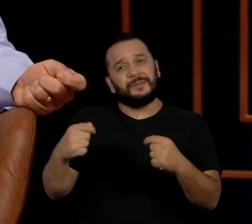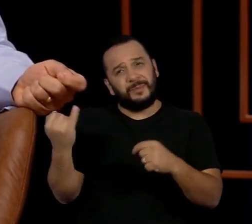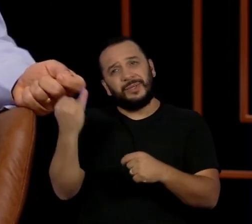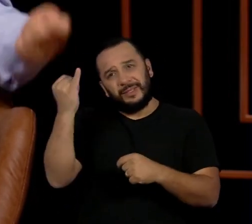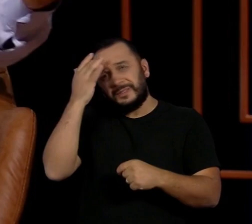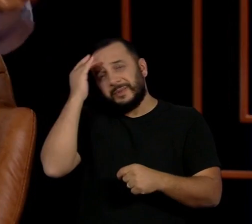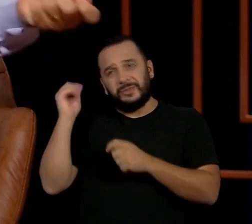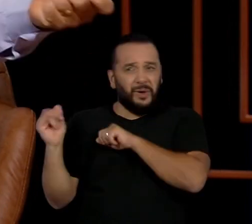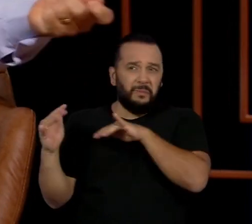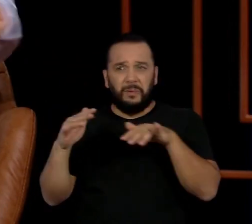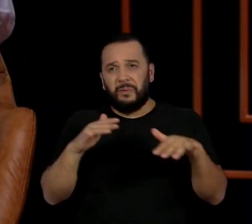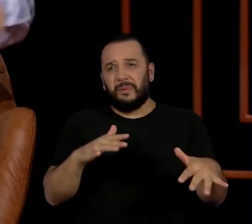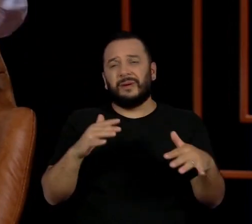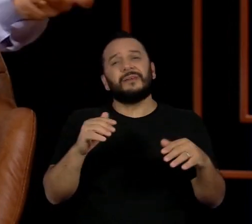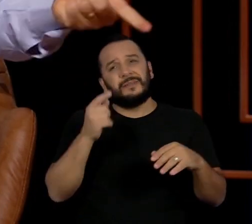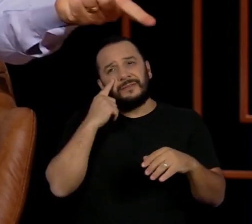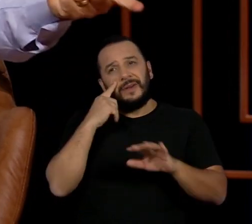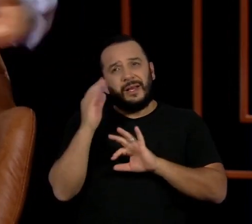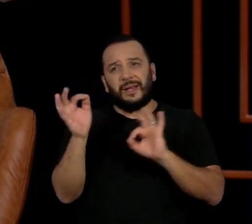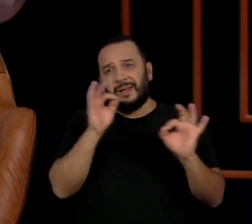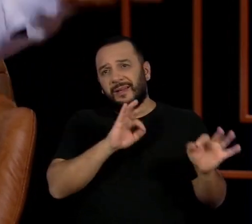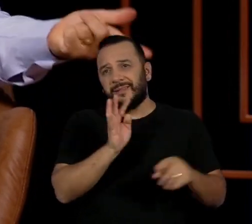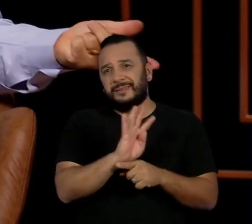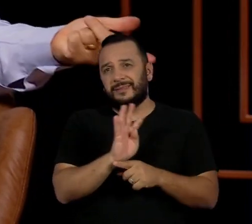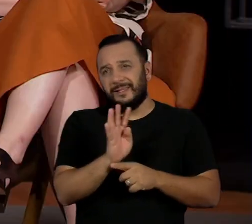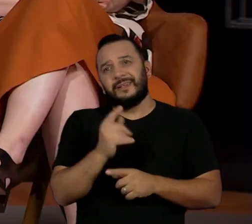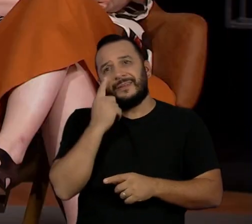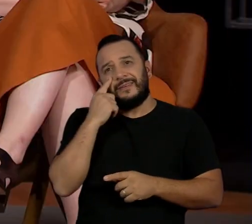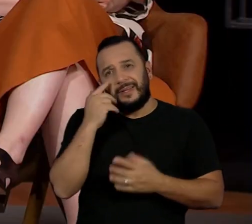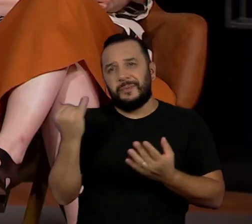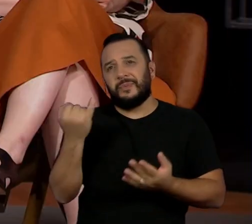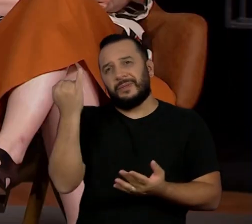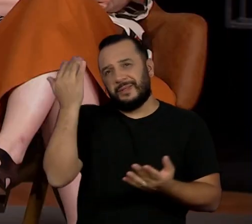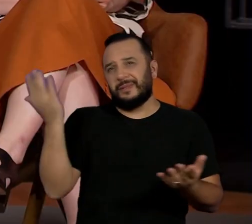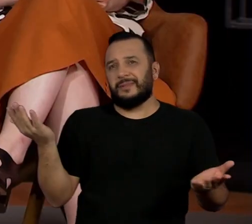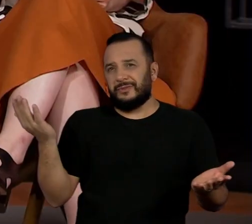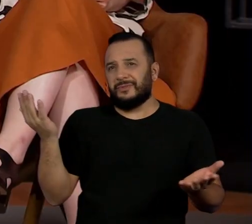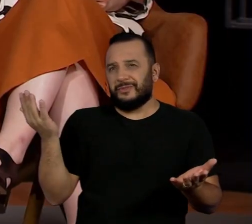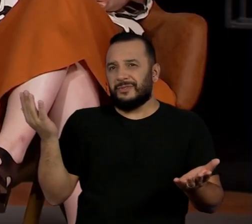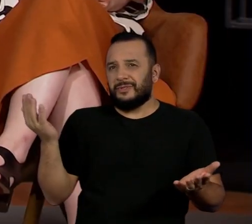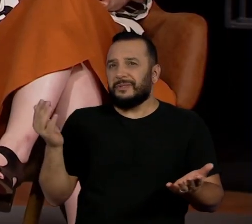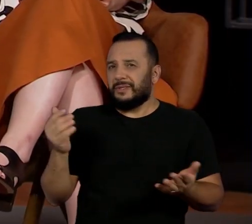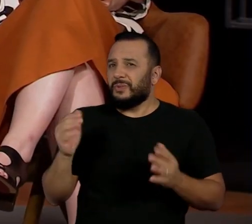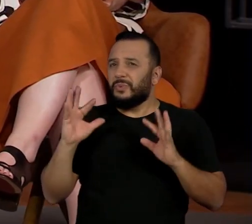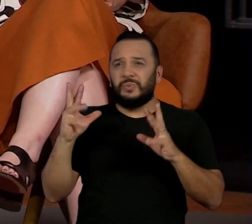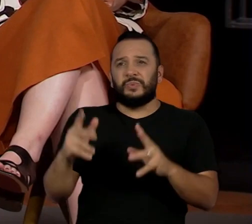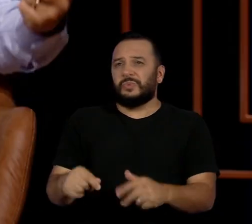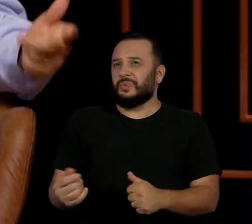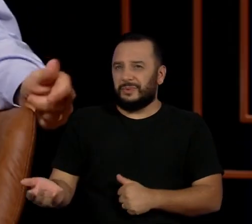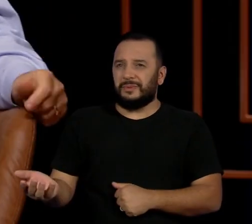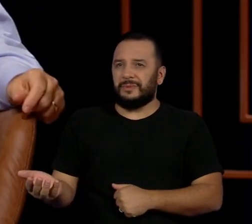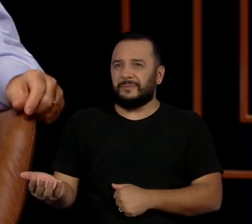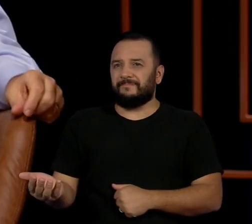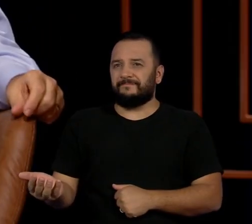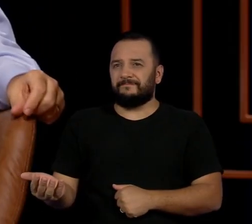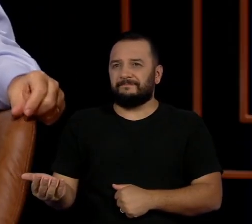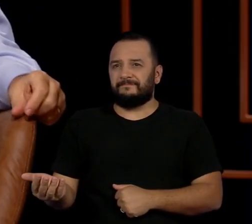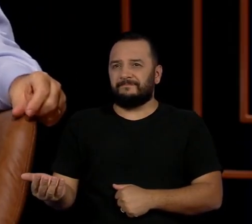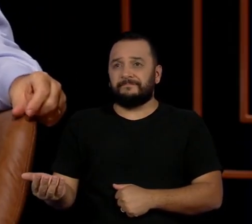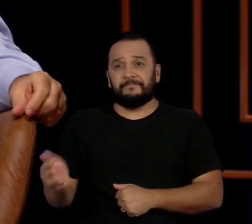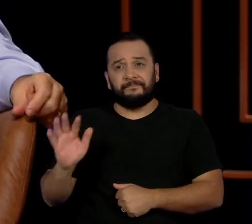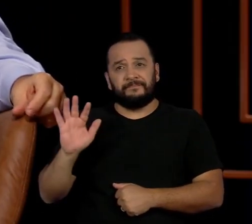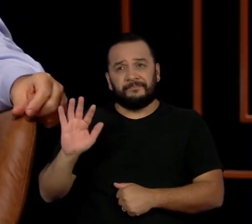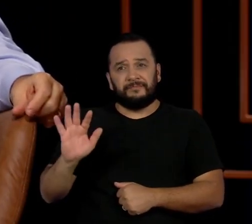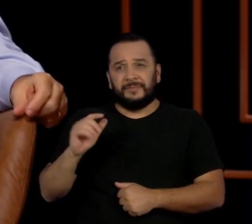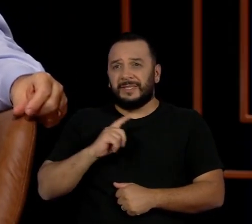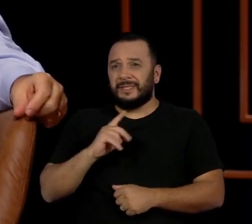cinema. A gente tem que levar, o nosso cinema tem que levar as pessoas como sempre levou, não só no cinema novo, a chanchada, tudo. Então, eu acho que